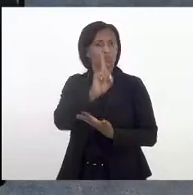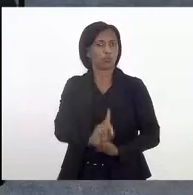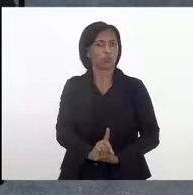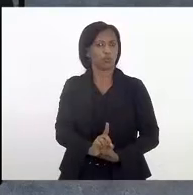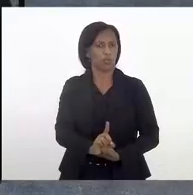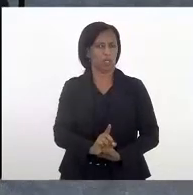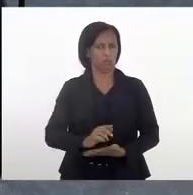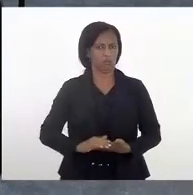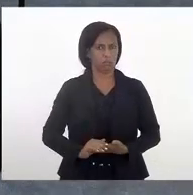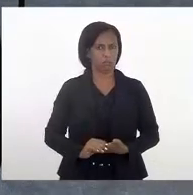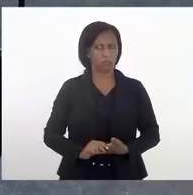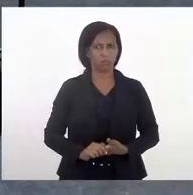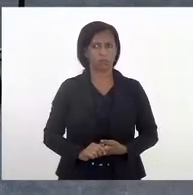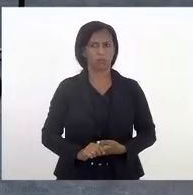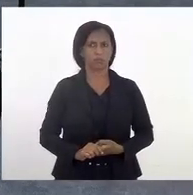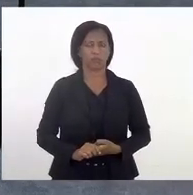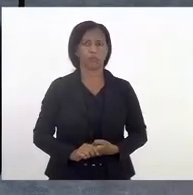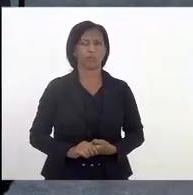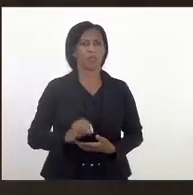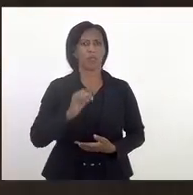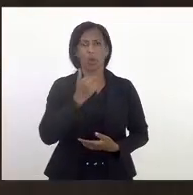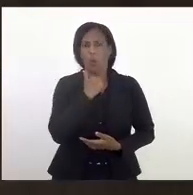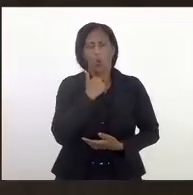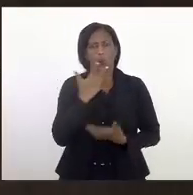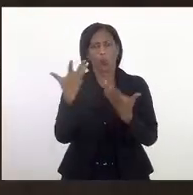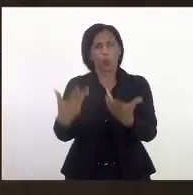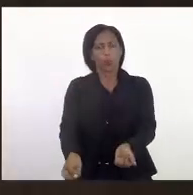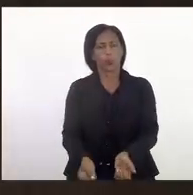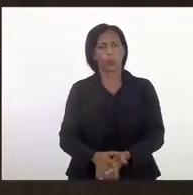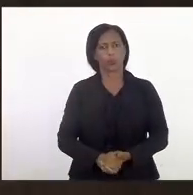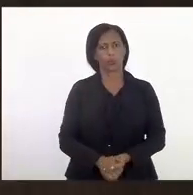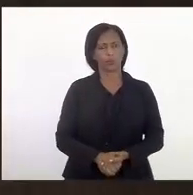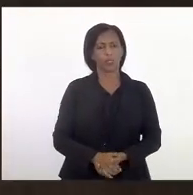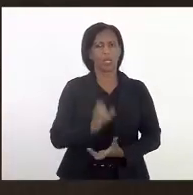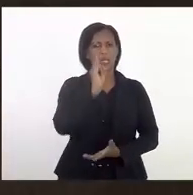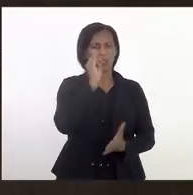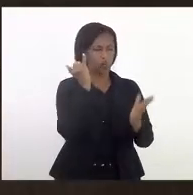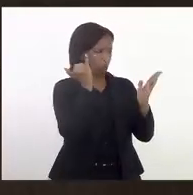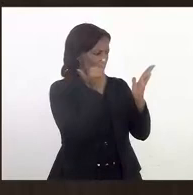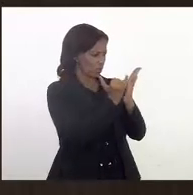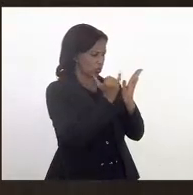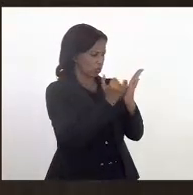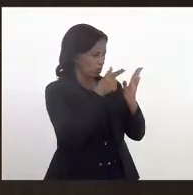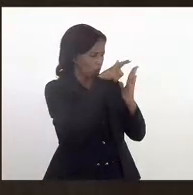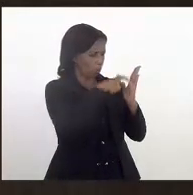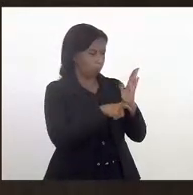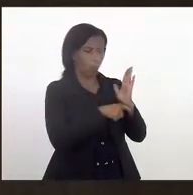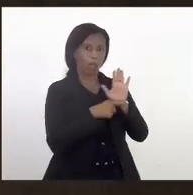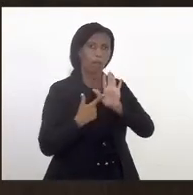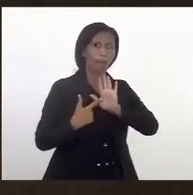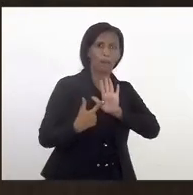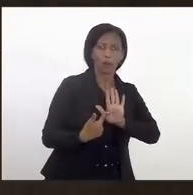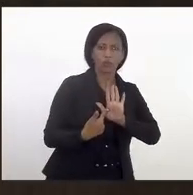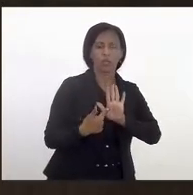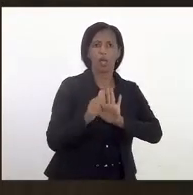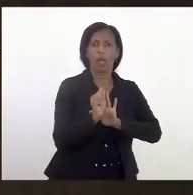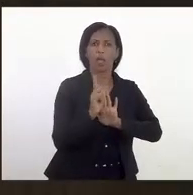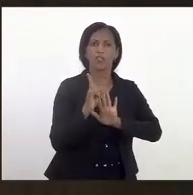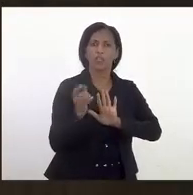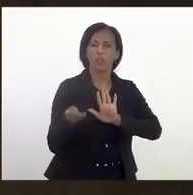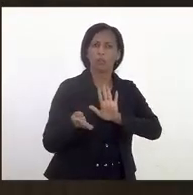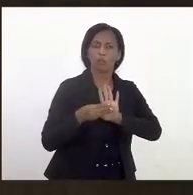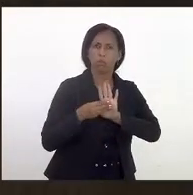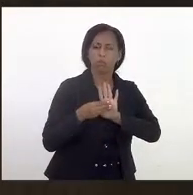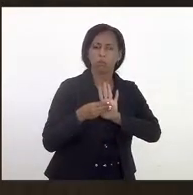como progressões isso é inaceitável se o que o editorial quer trazer de agenda para o Rio de